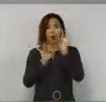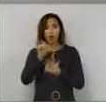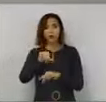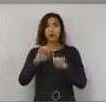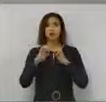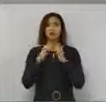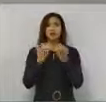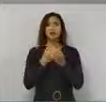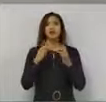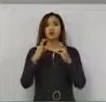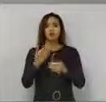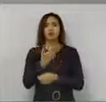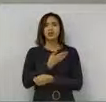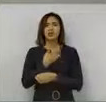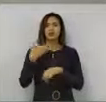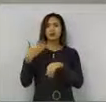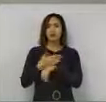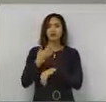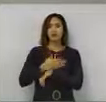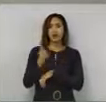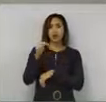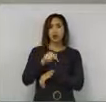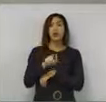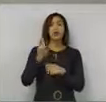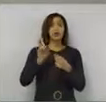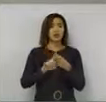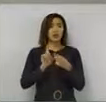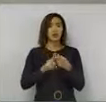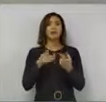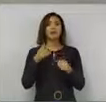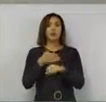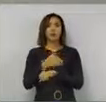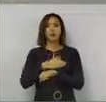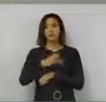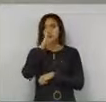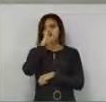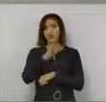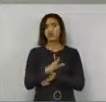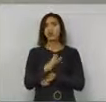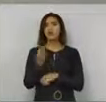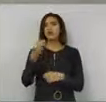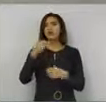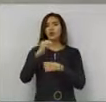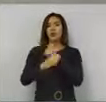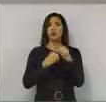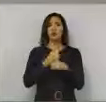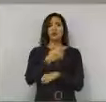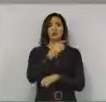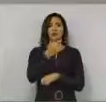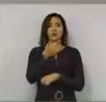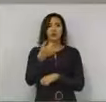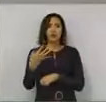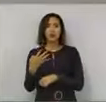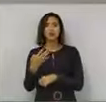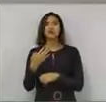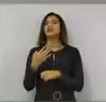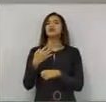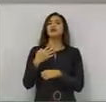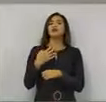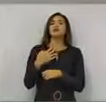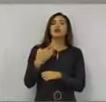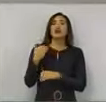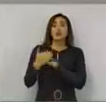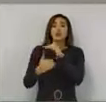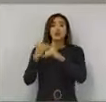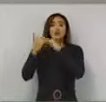todos os colegas da COSAMPA que estão presentes e que também vem atuando, na verdade, desde 2013, 2014, no desenvolvimento desses projetos, agora na